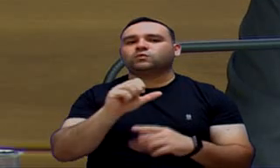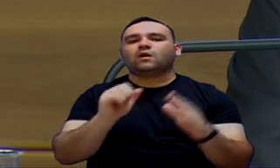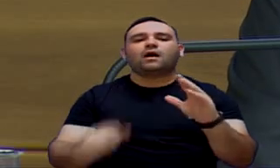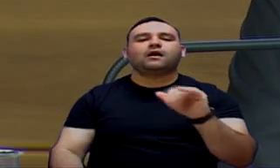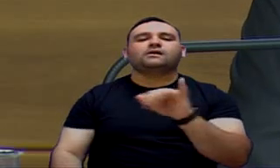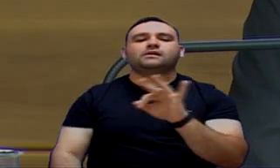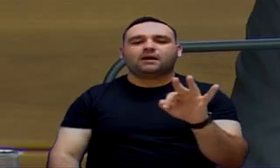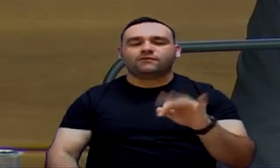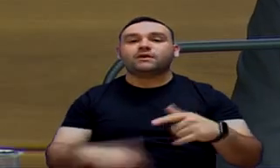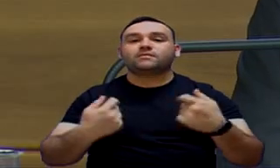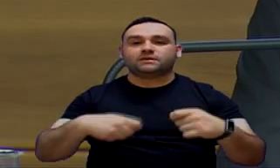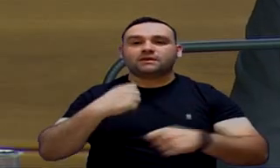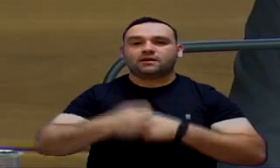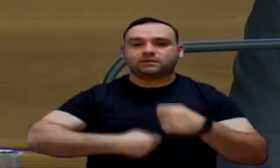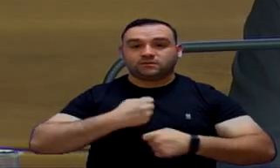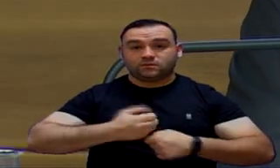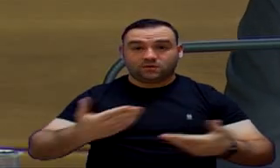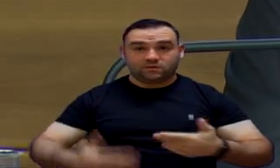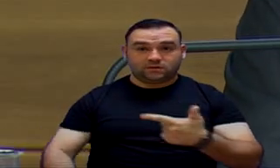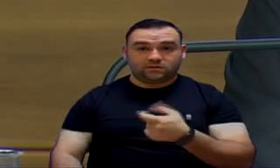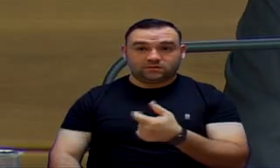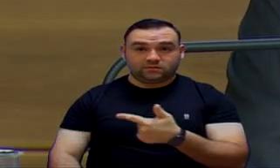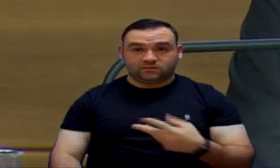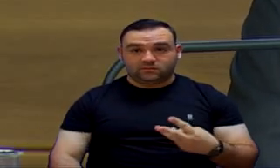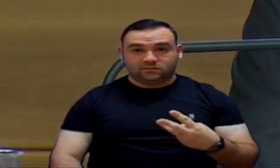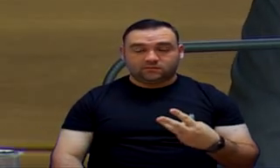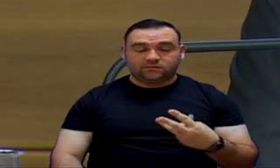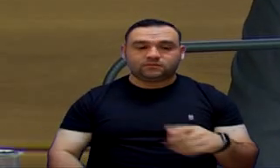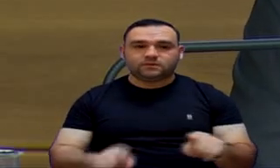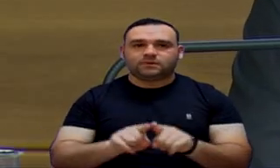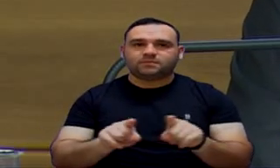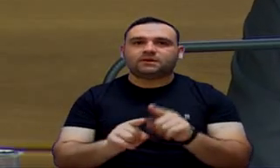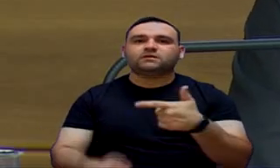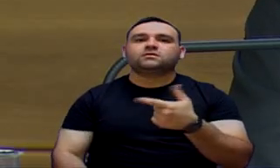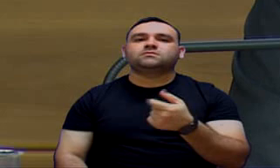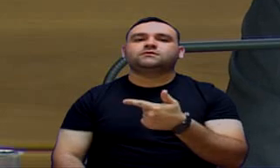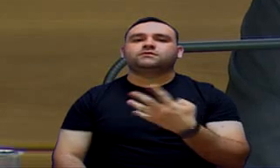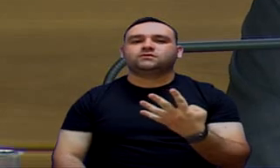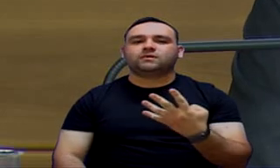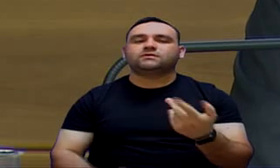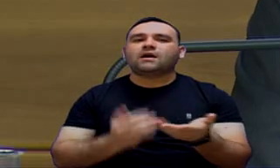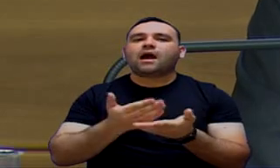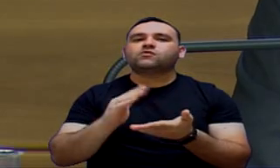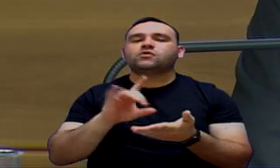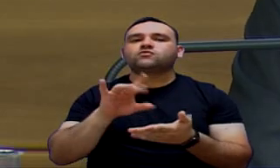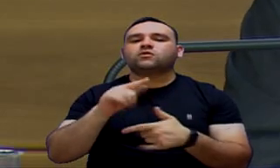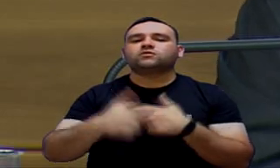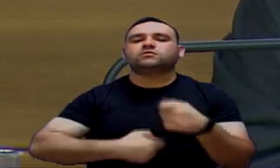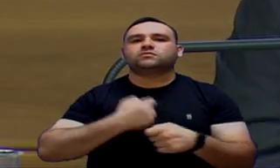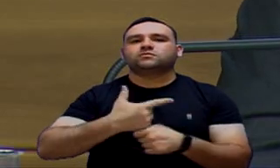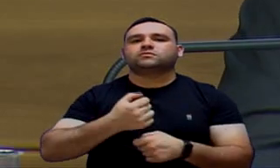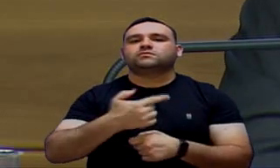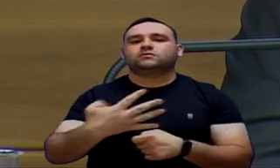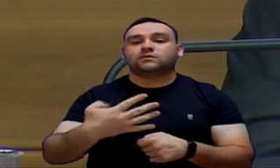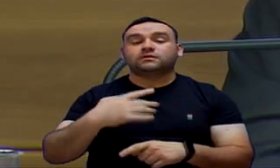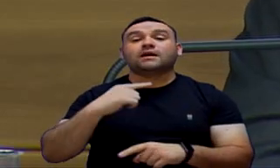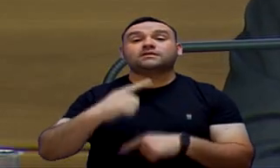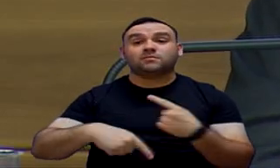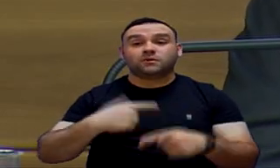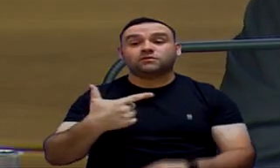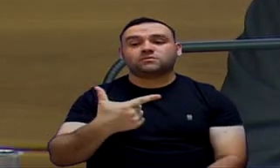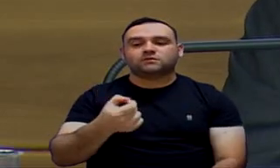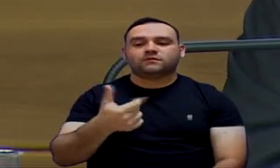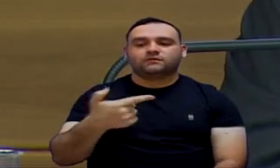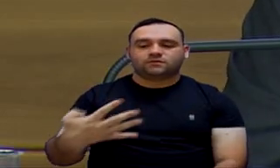Cafe vai ter que vir nesse ano de 2023 e 24 um restinho só em 2024 e 2024